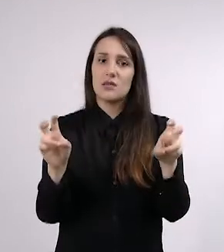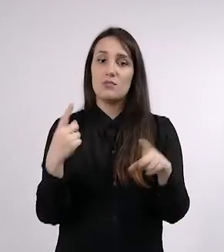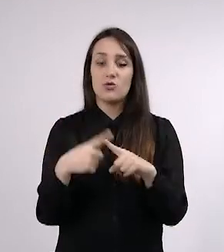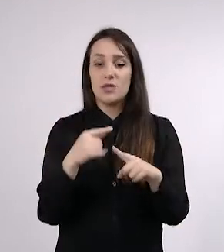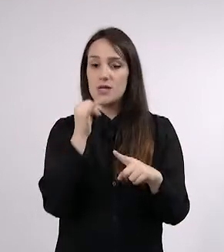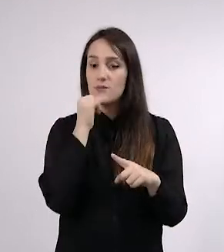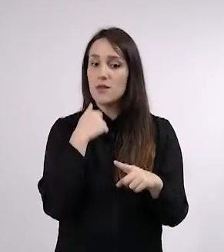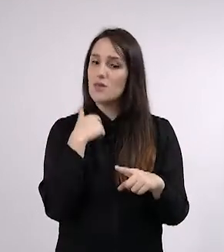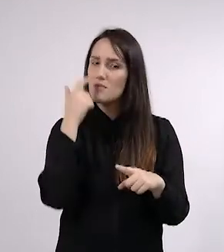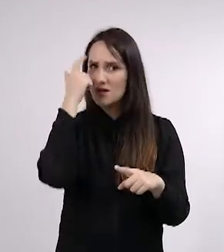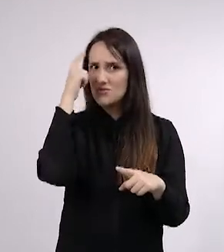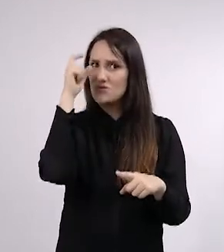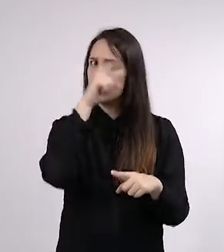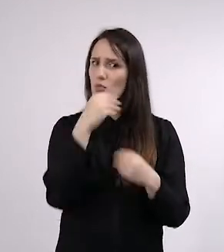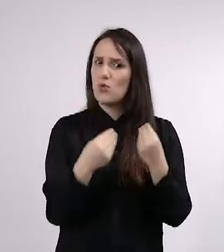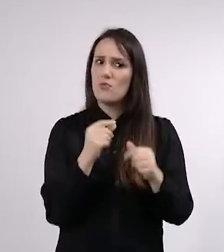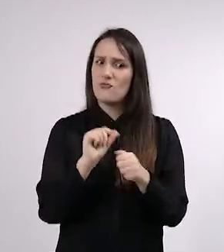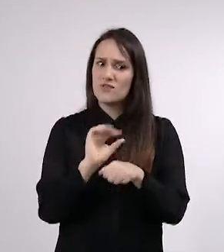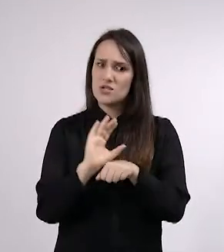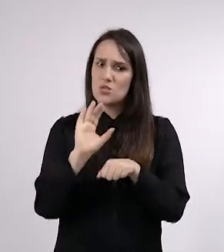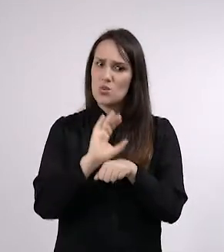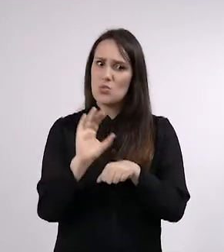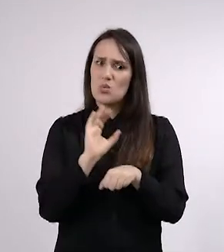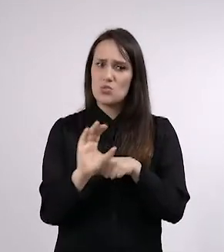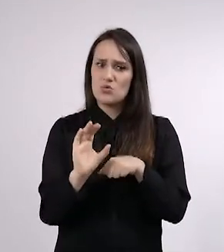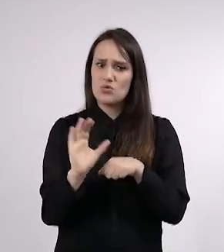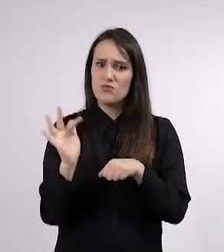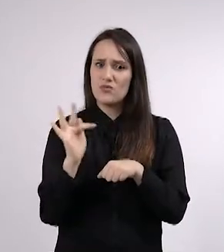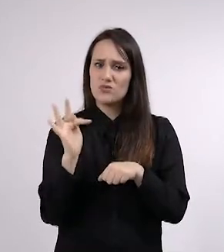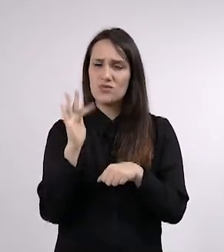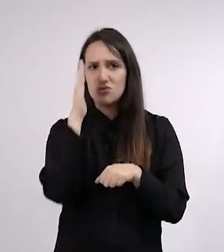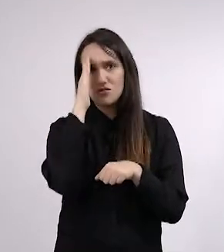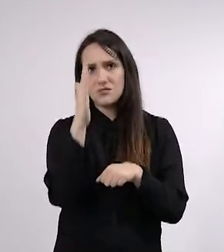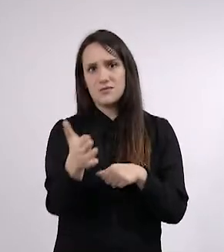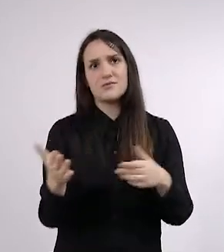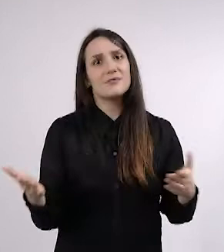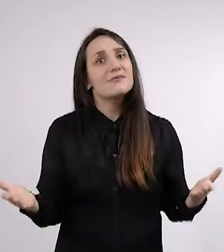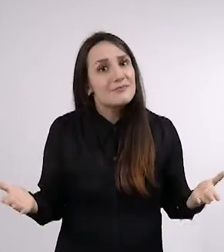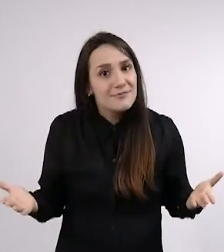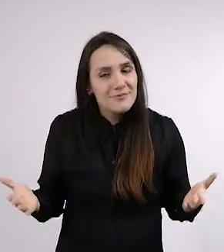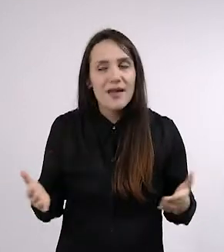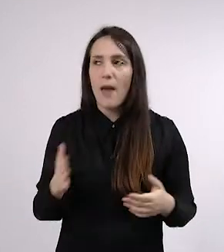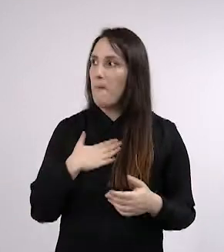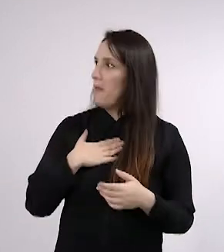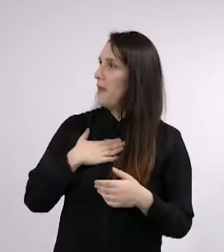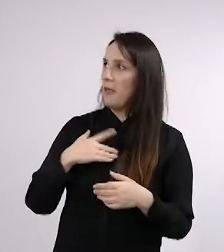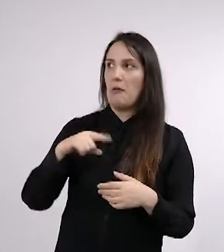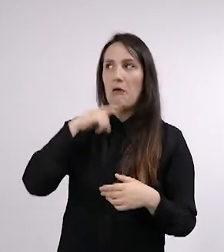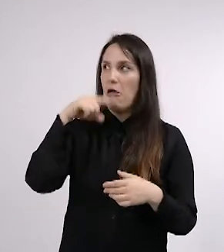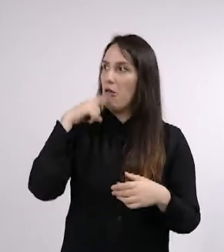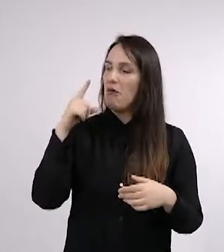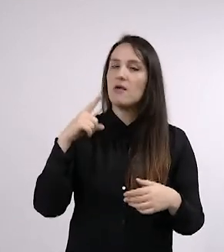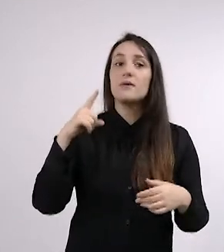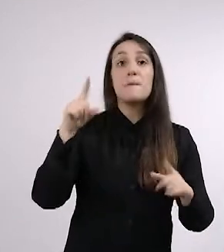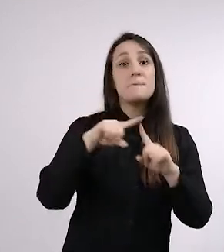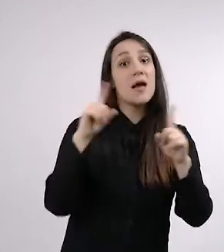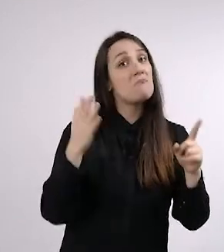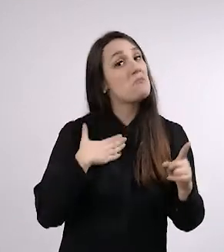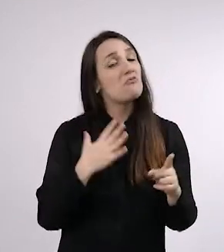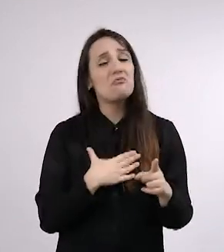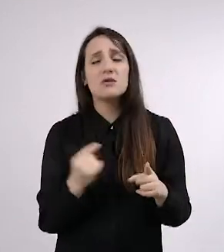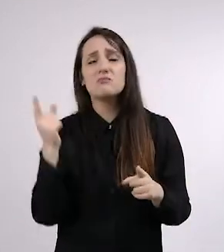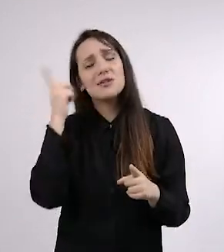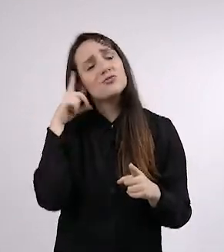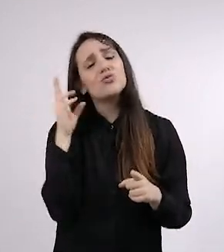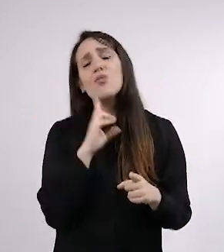muito difícil ter um curso online na sua integralidade, mas para o meu filho... Para mim nem se fala. É uma coisa tranquila, ele exatamente.